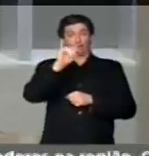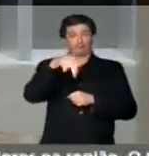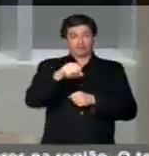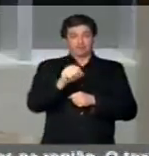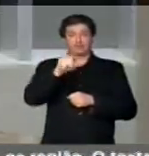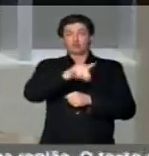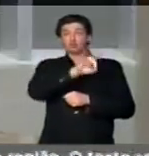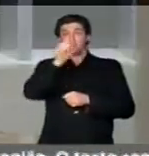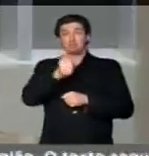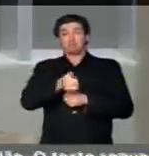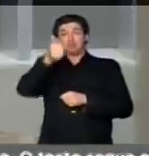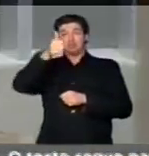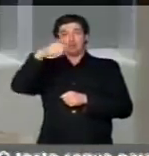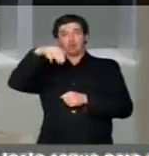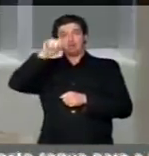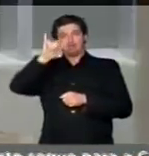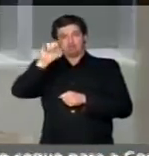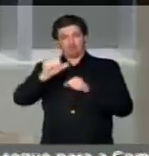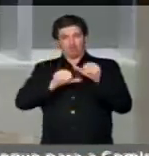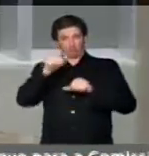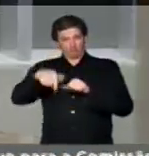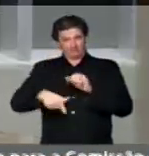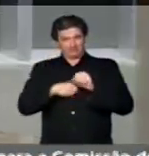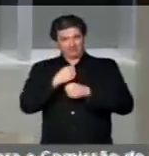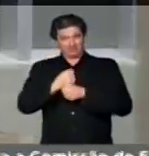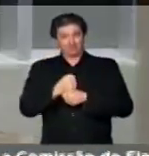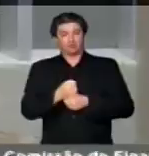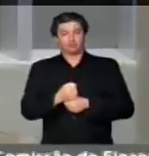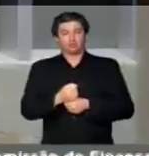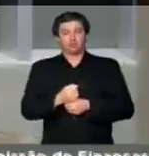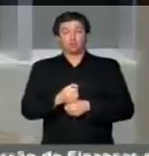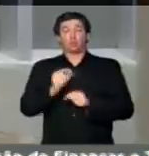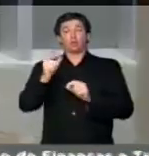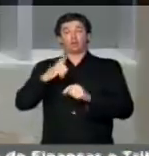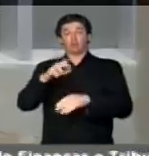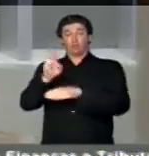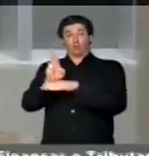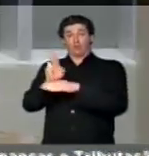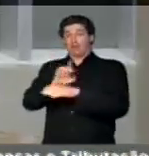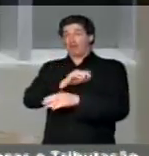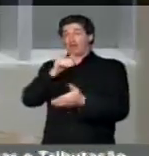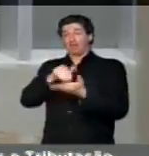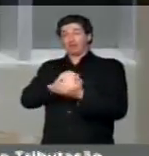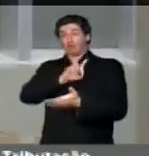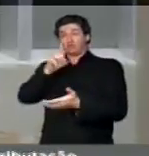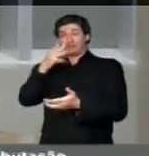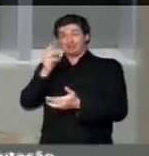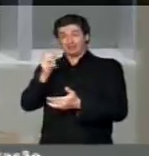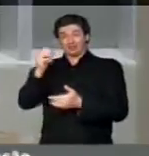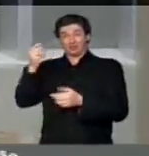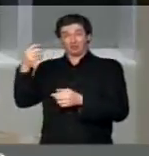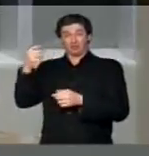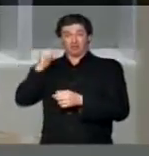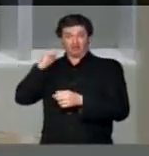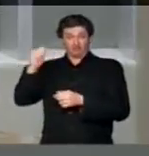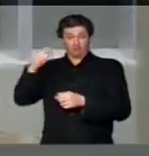dia 1º de maio deste ano, os estoques até o dia 30/4, que já